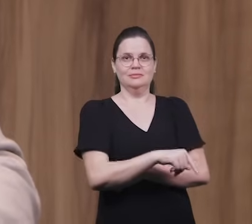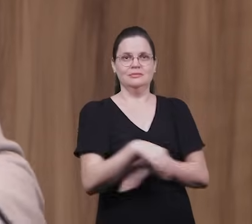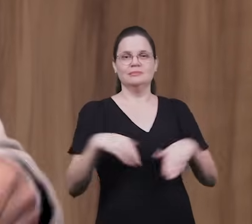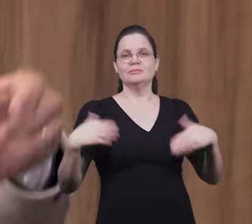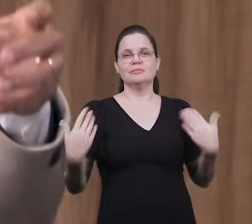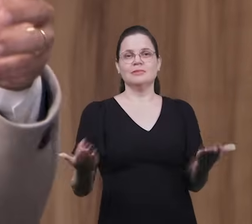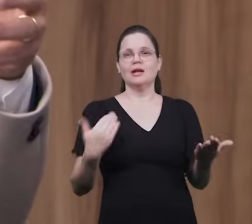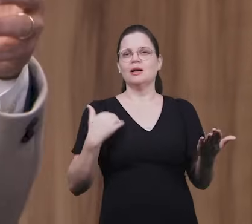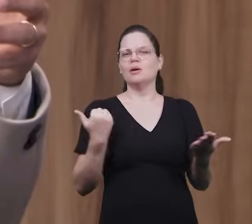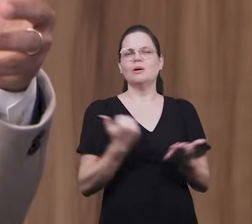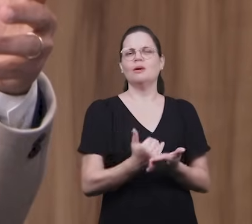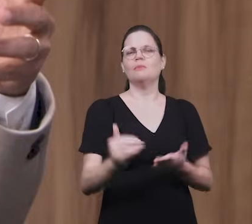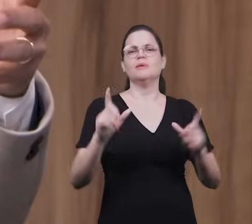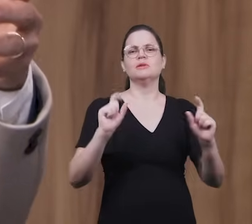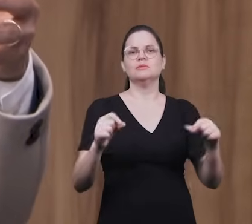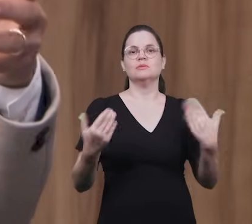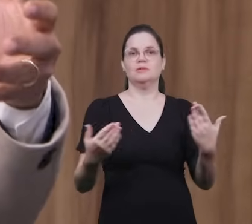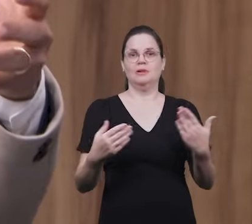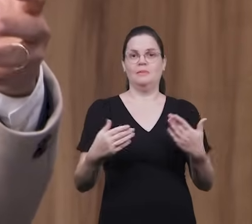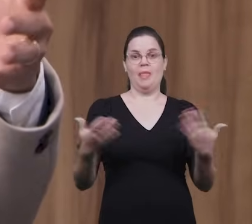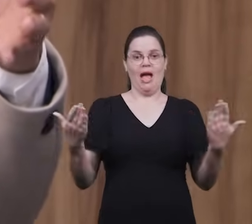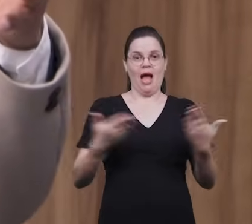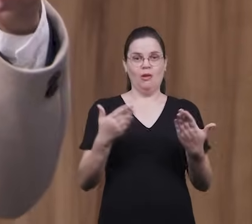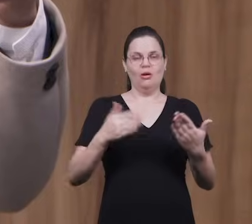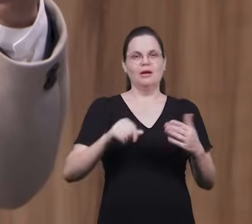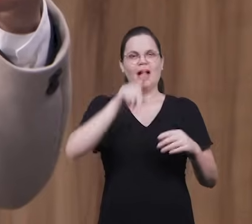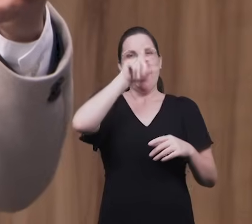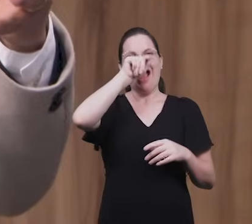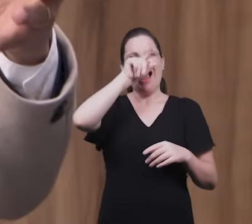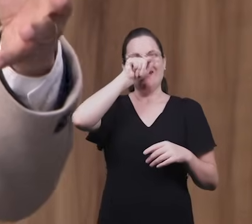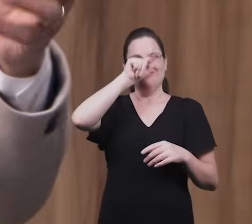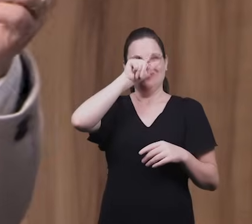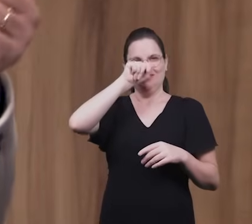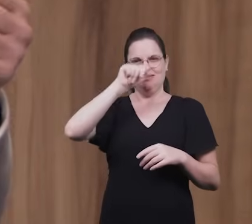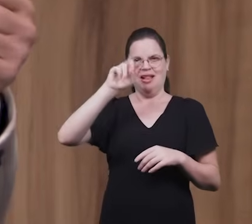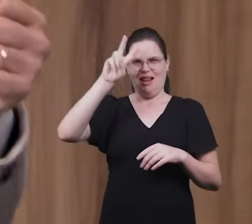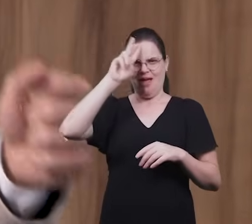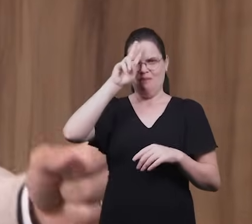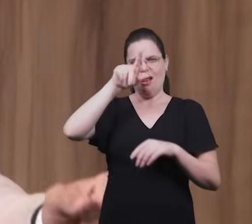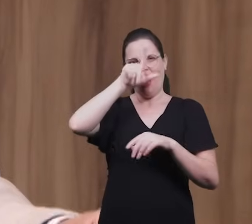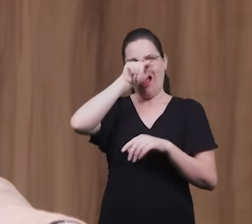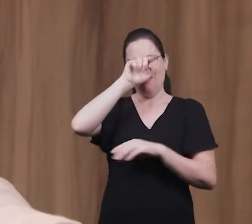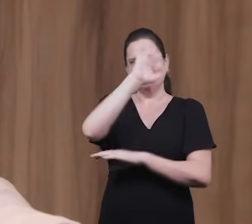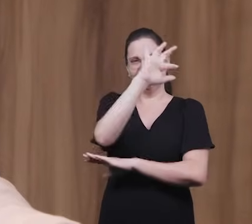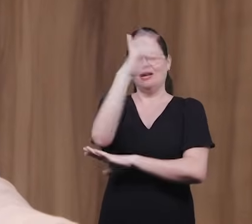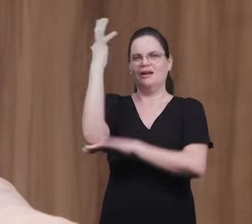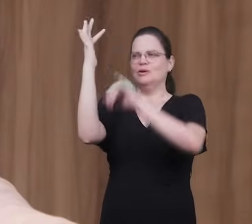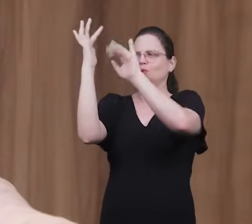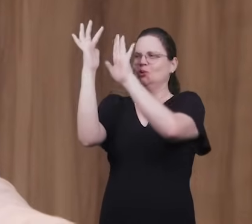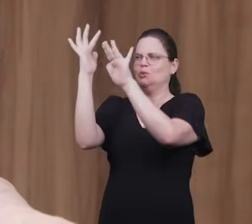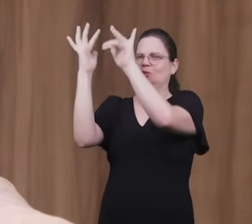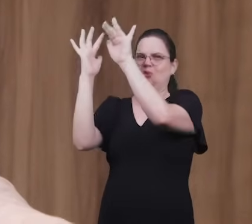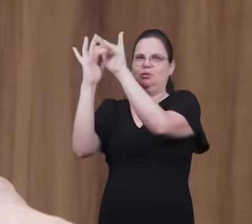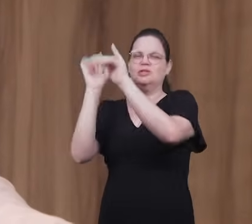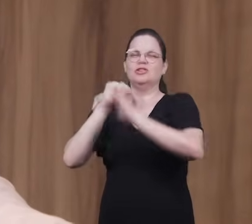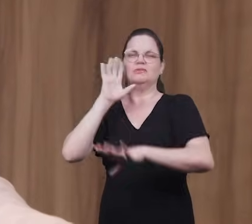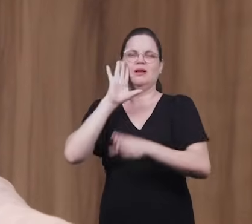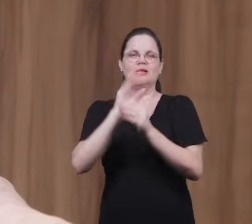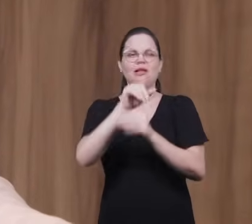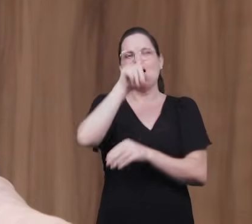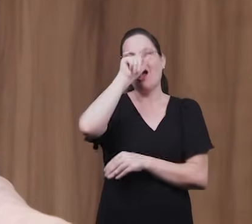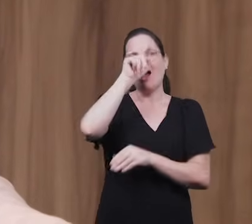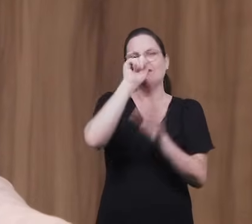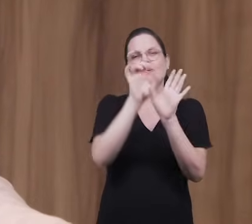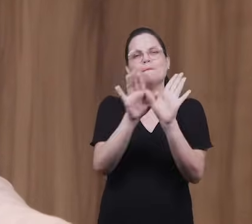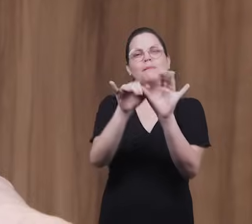agora um lugar para que as aves dos céus venham se aninhar. A gente vai voltar para entender o que são essas aves,